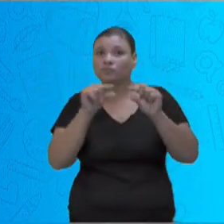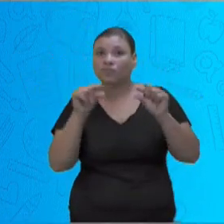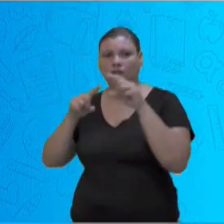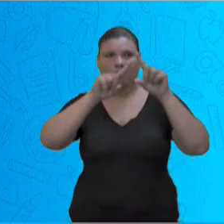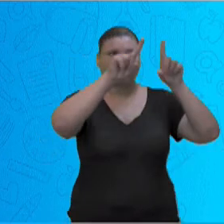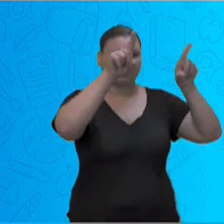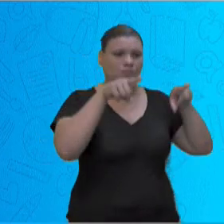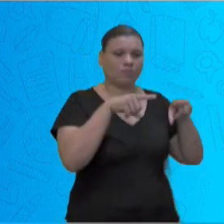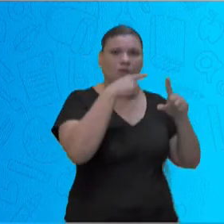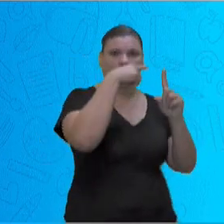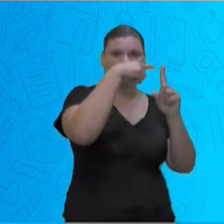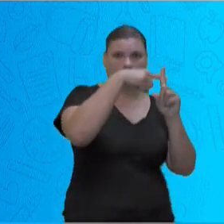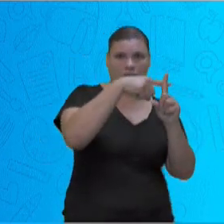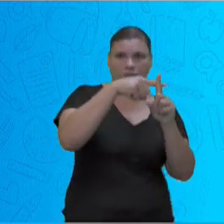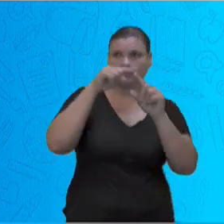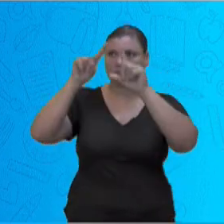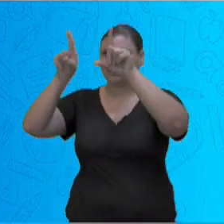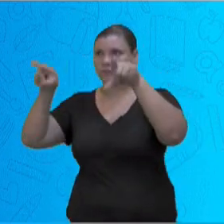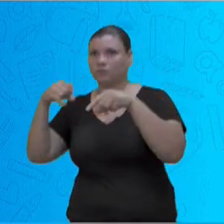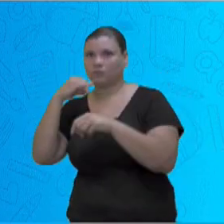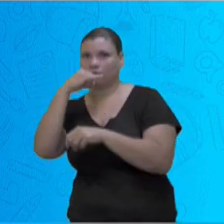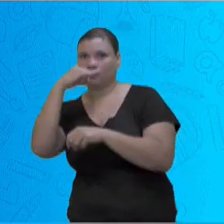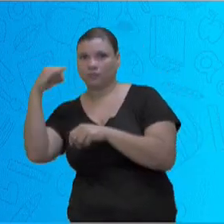mais, afirmativa.